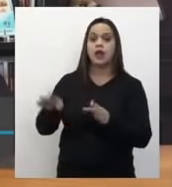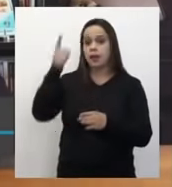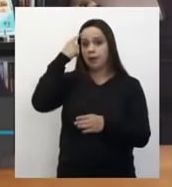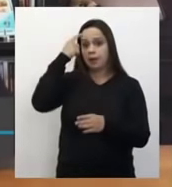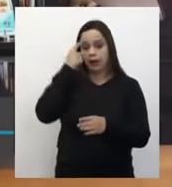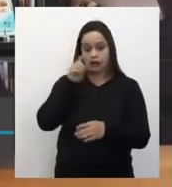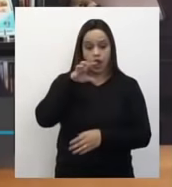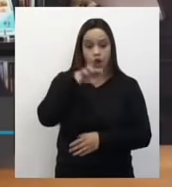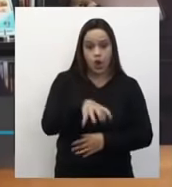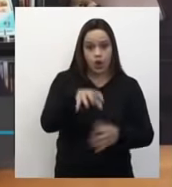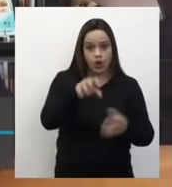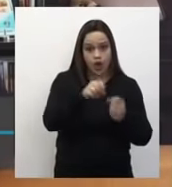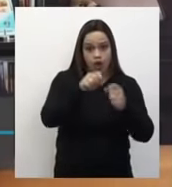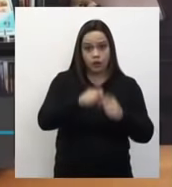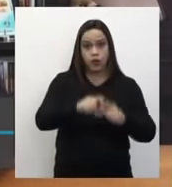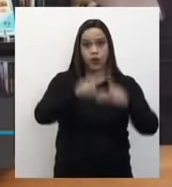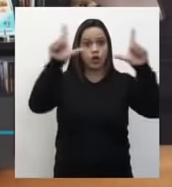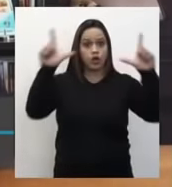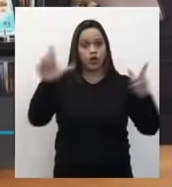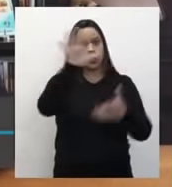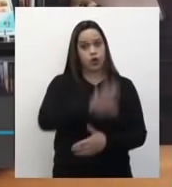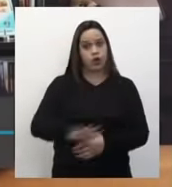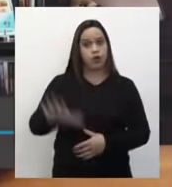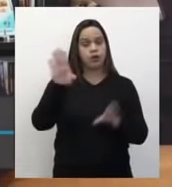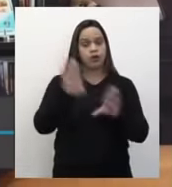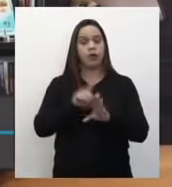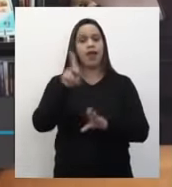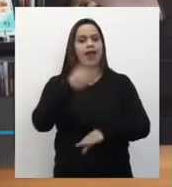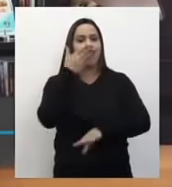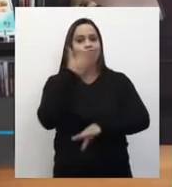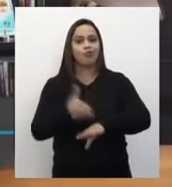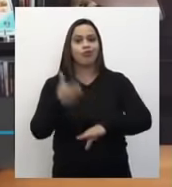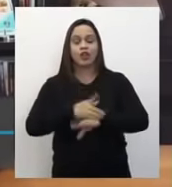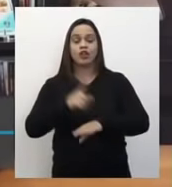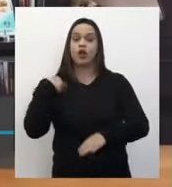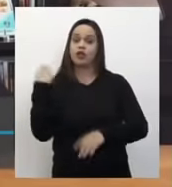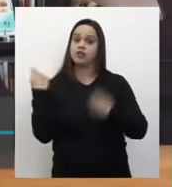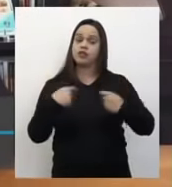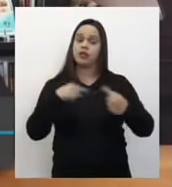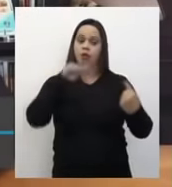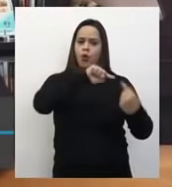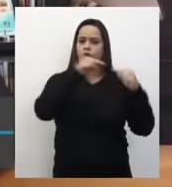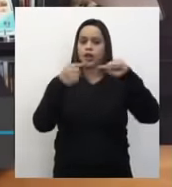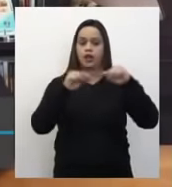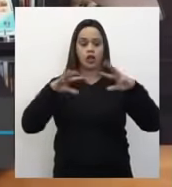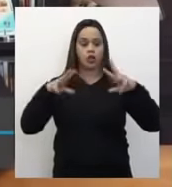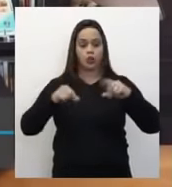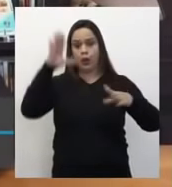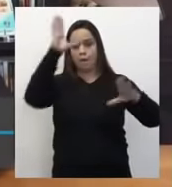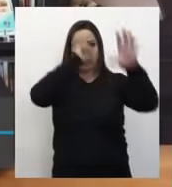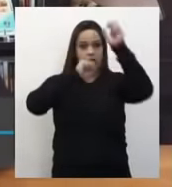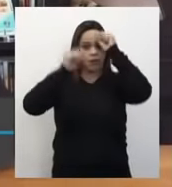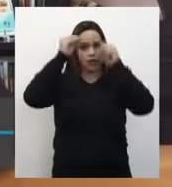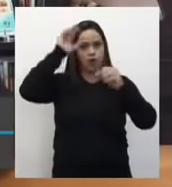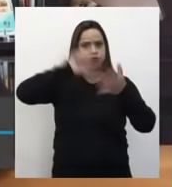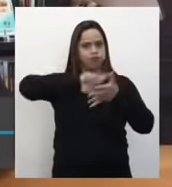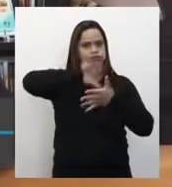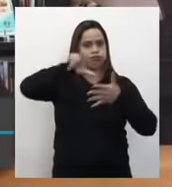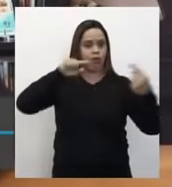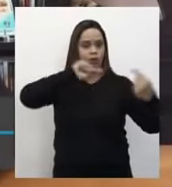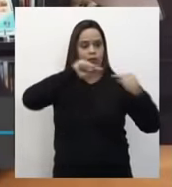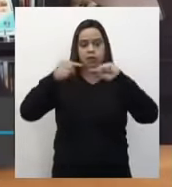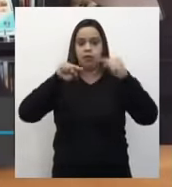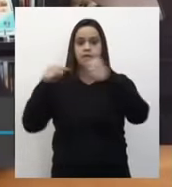globalmente. Esse é um exercício no qual nós precisamos conectar o que nós aprendemos nas diversas áreas do conhecimento, compartilhar